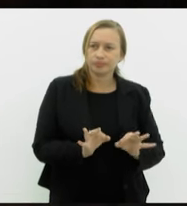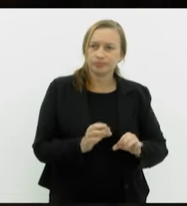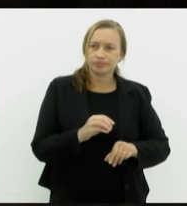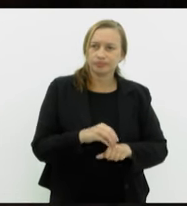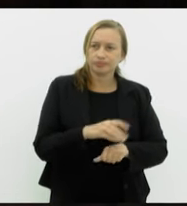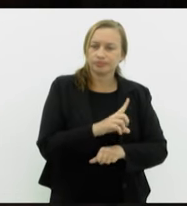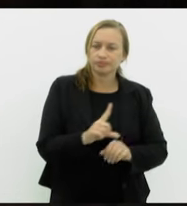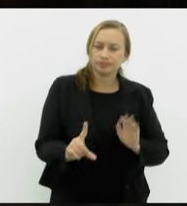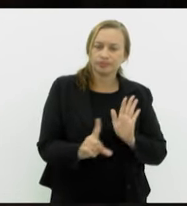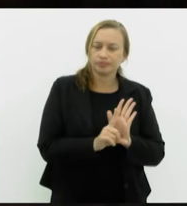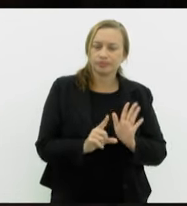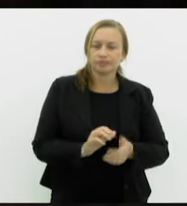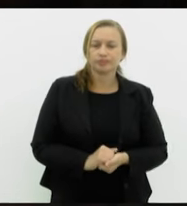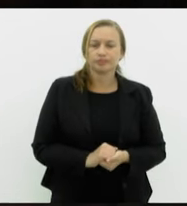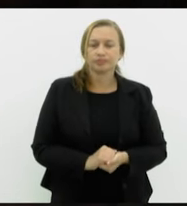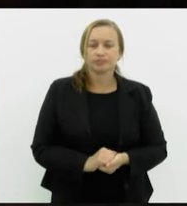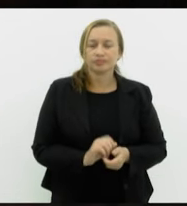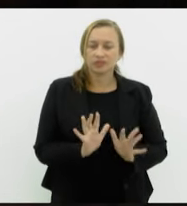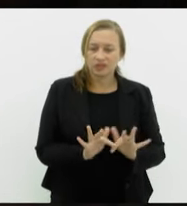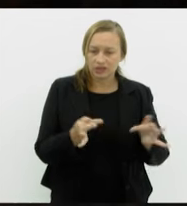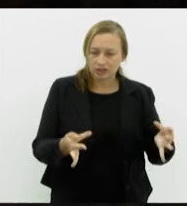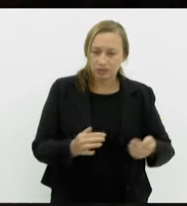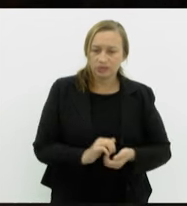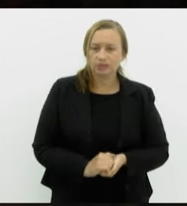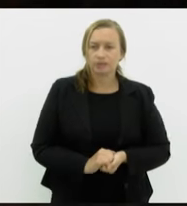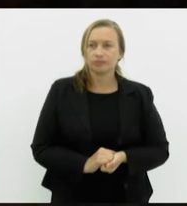indicação simples.